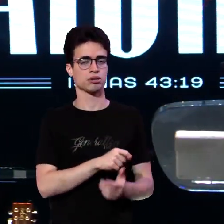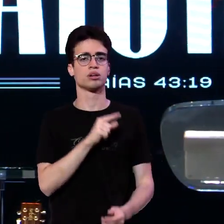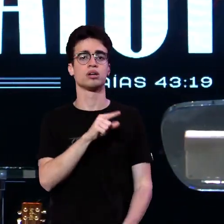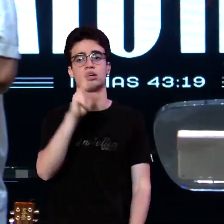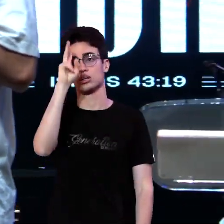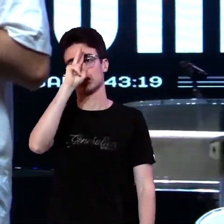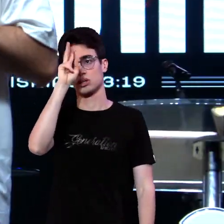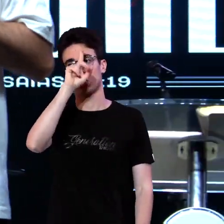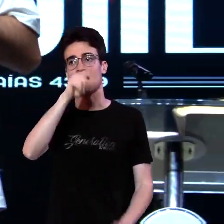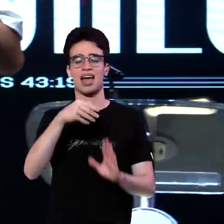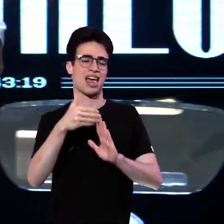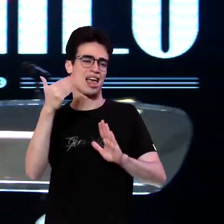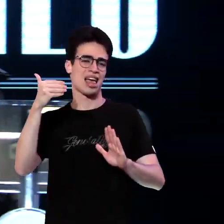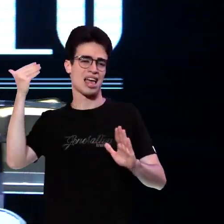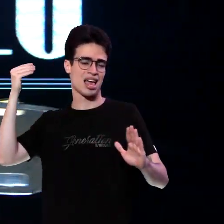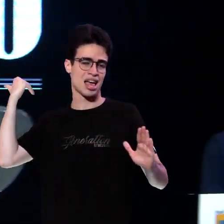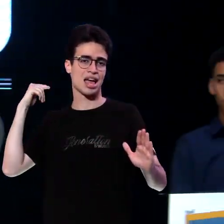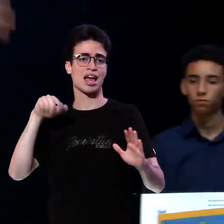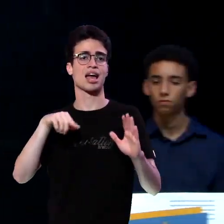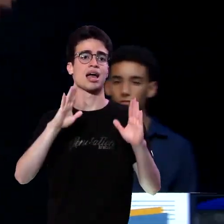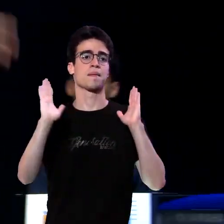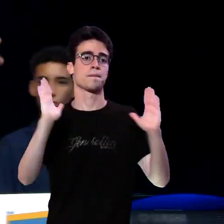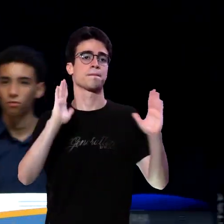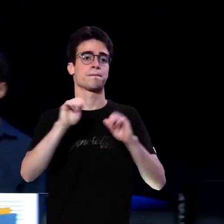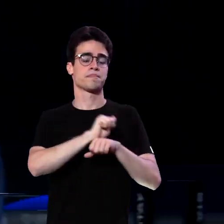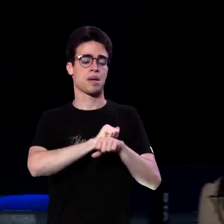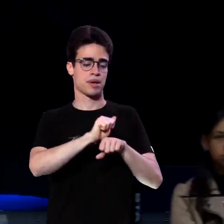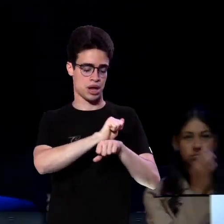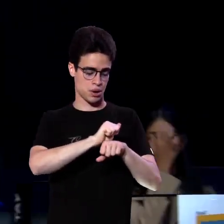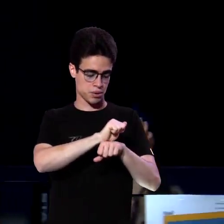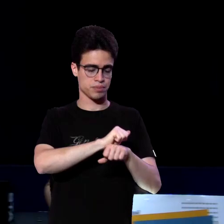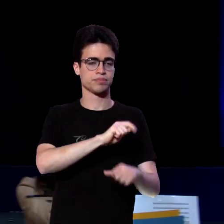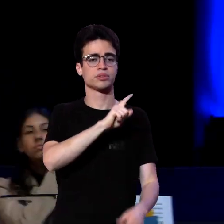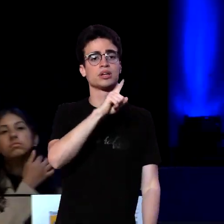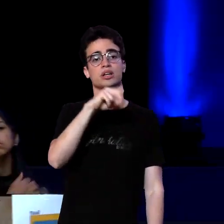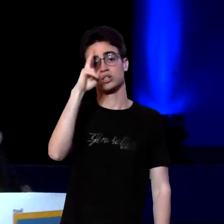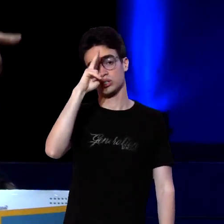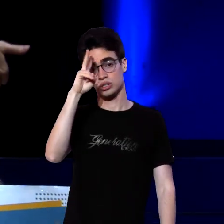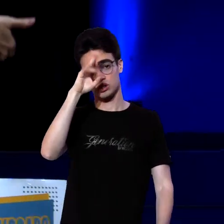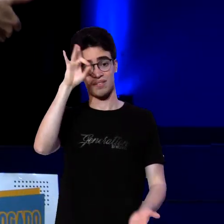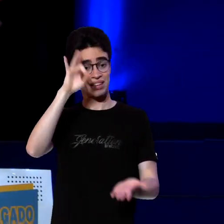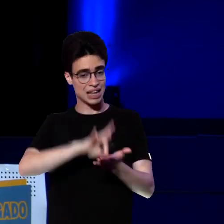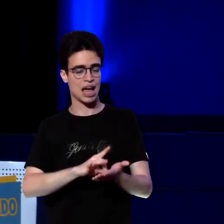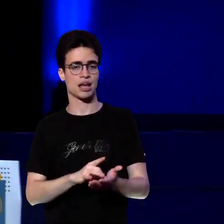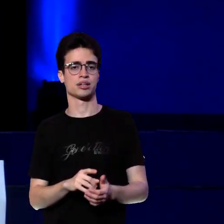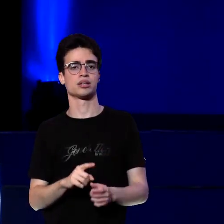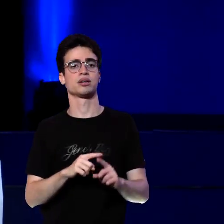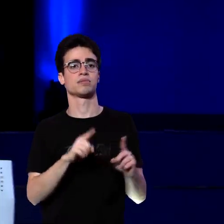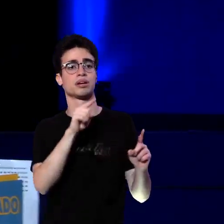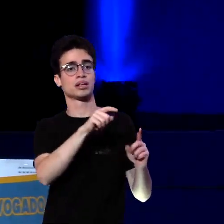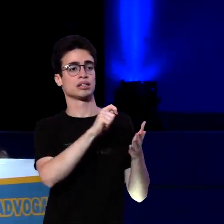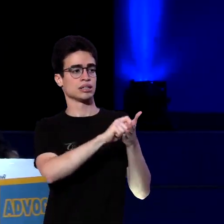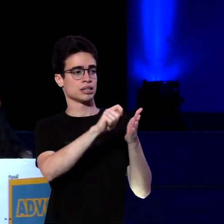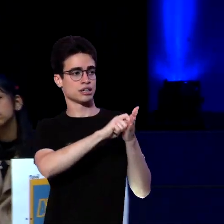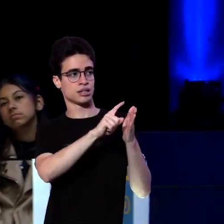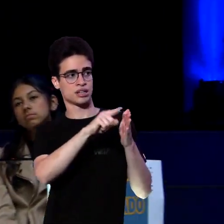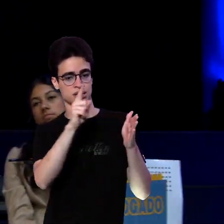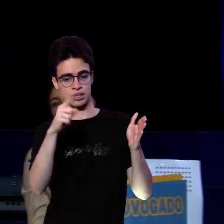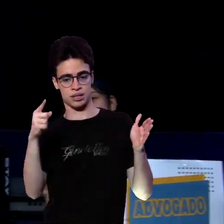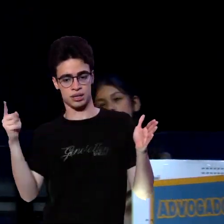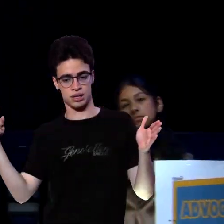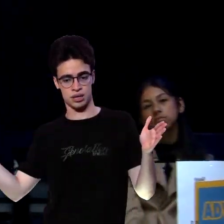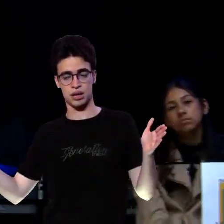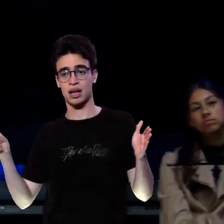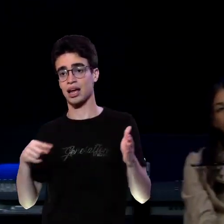Abraão, tá? E é uma história real. Eles escreveram muito depois para não perder o registro da